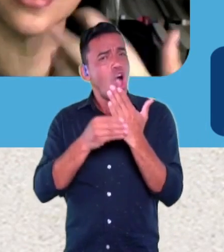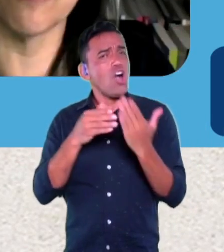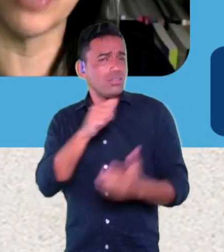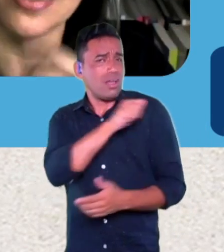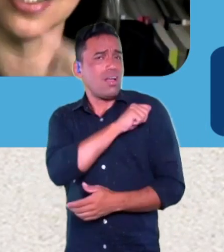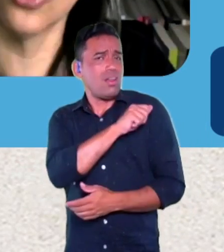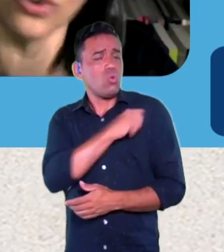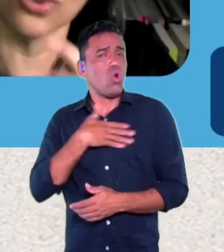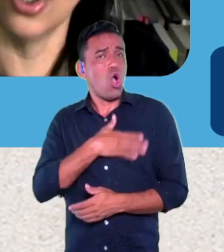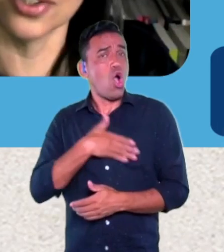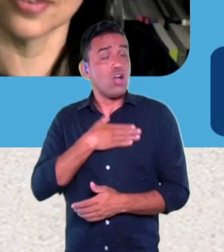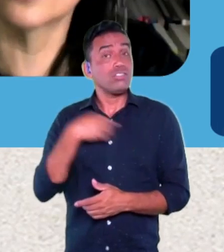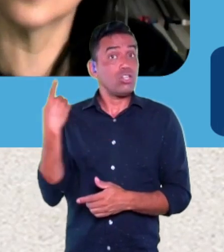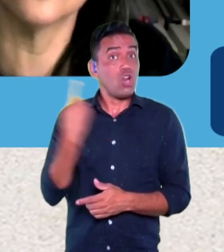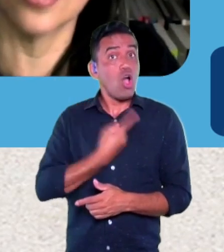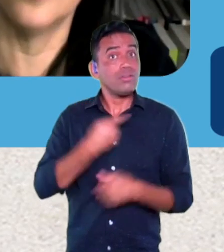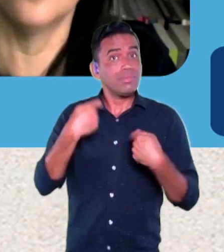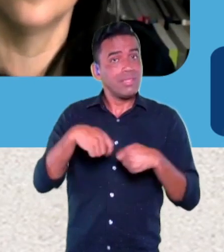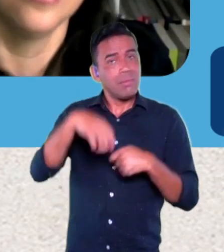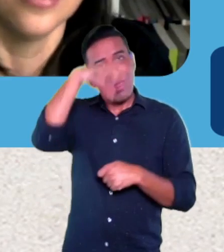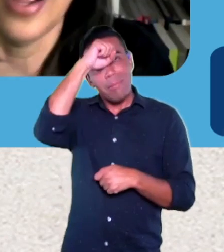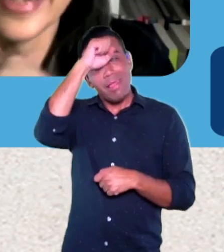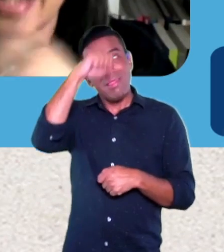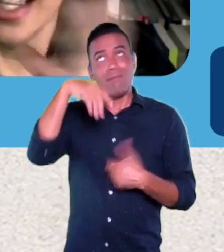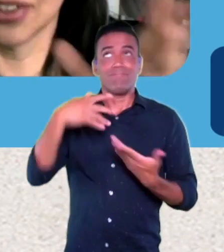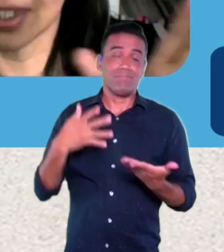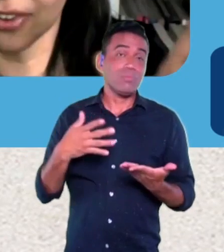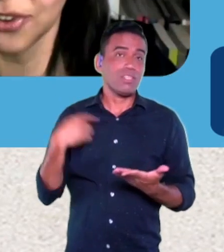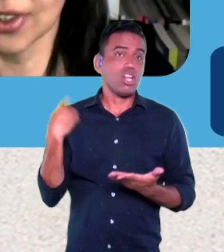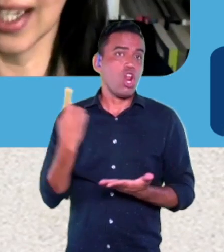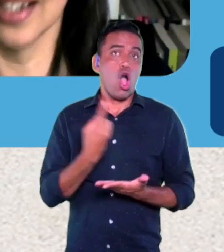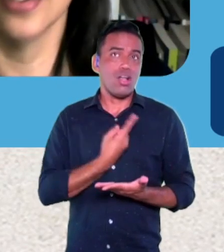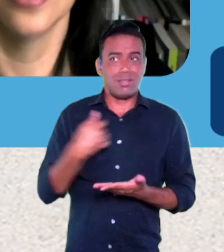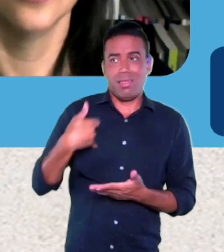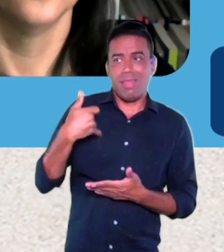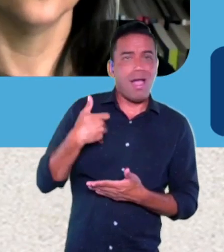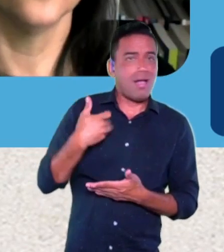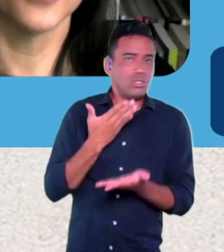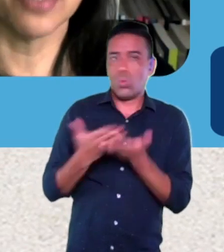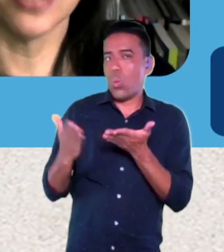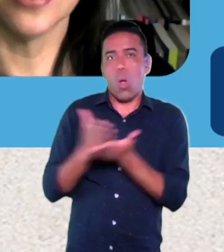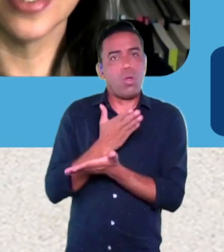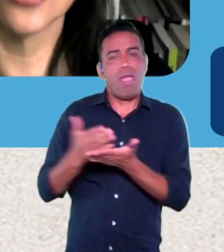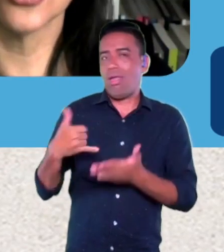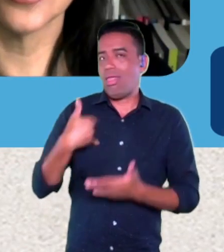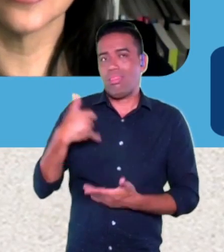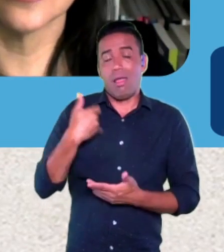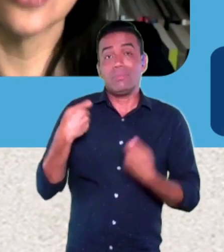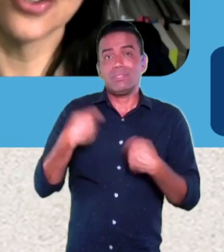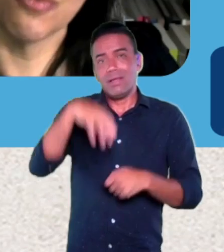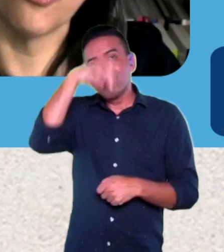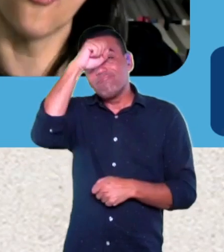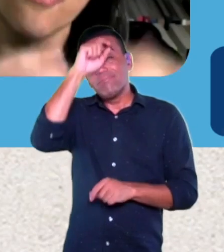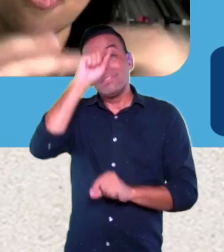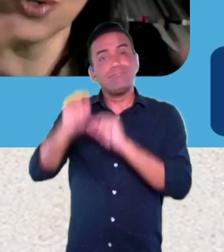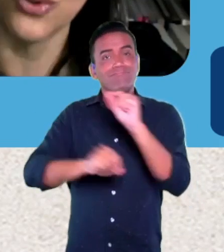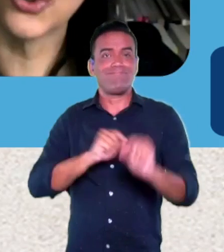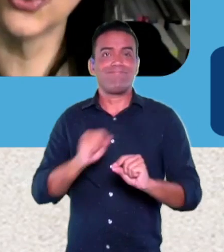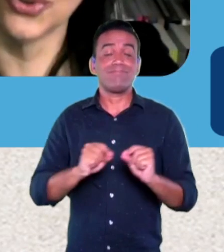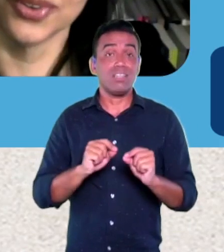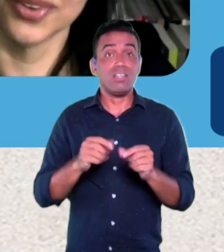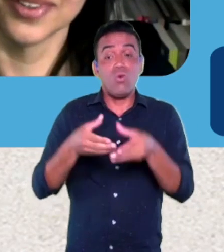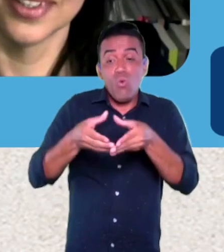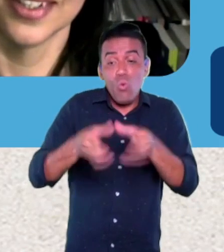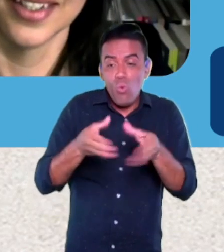gente precisa aprender, todos nós, seja lá a idade que a gente tenha, a gente precisa aprender que nós vamos conviver